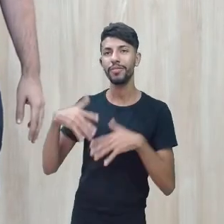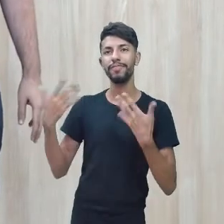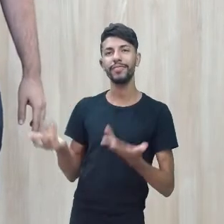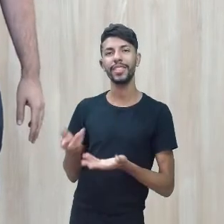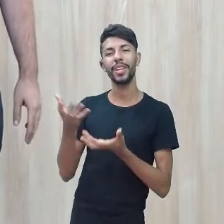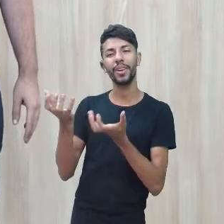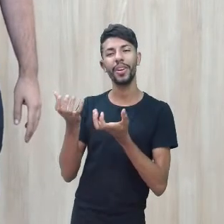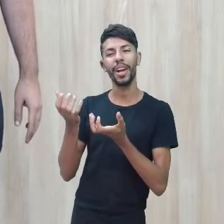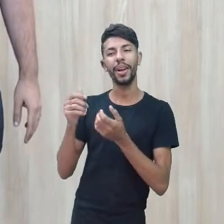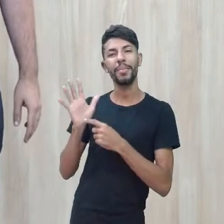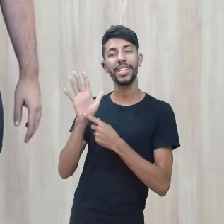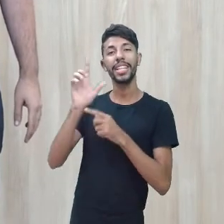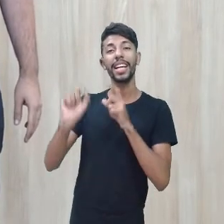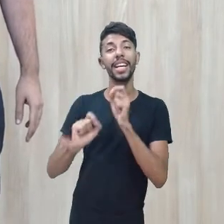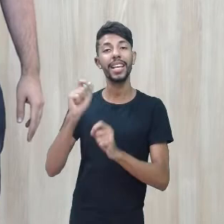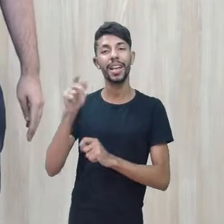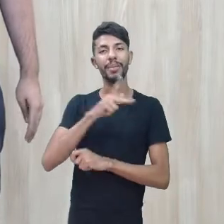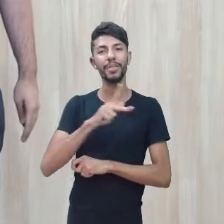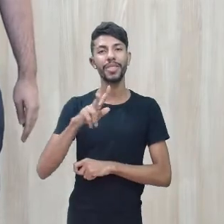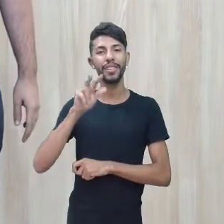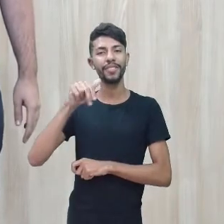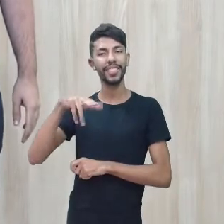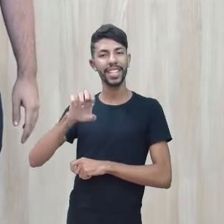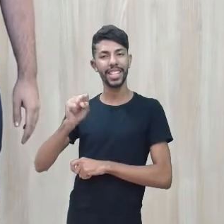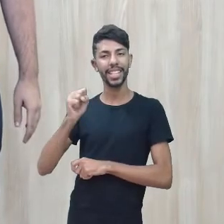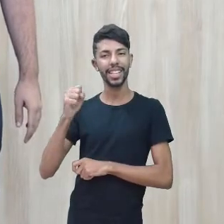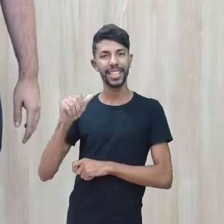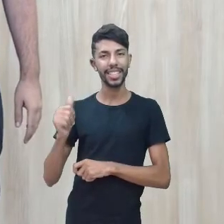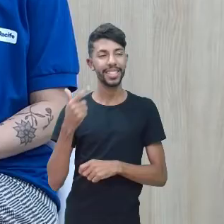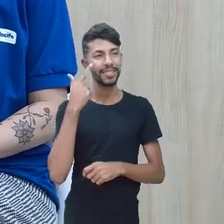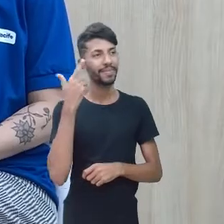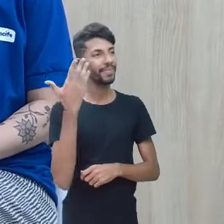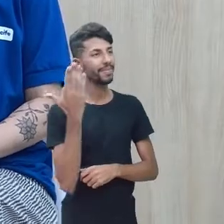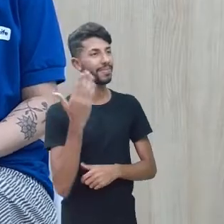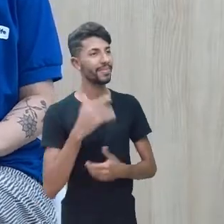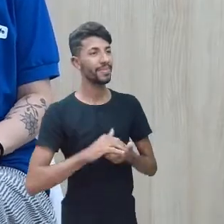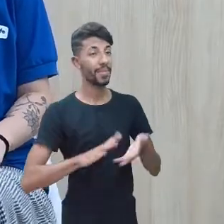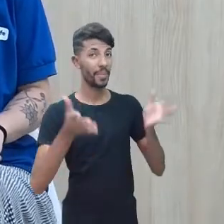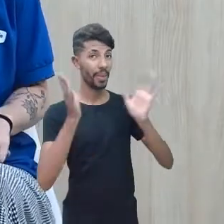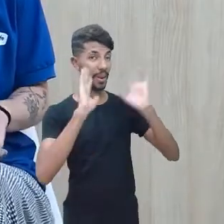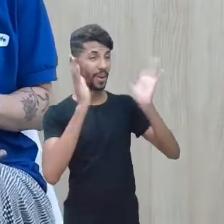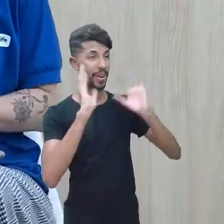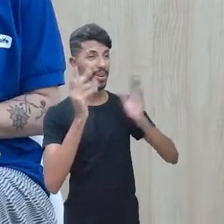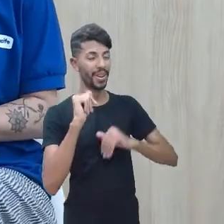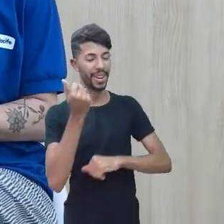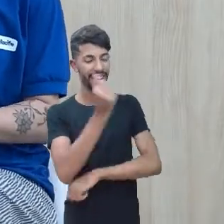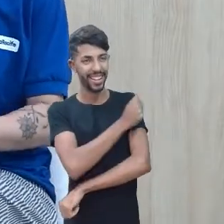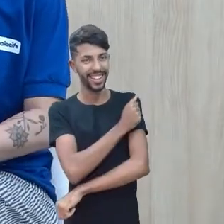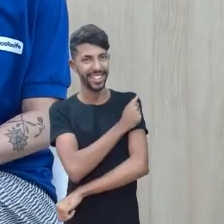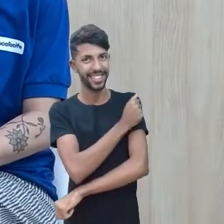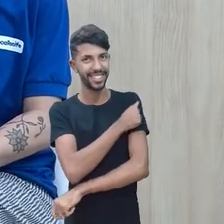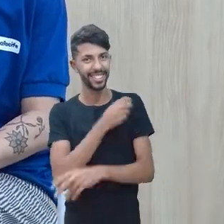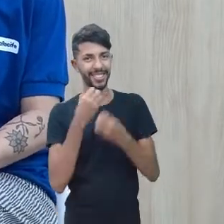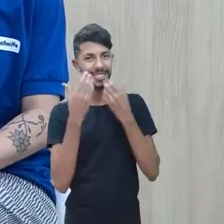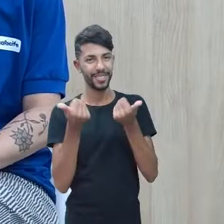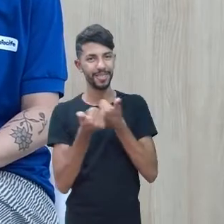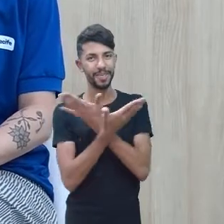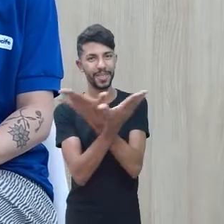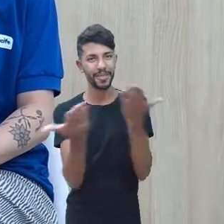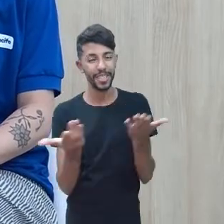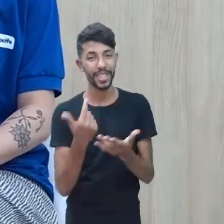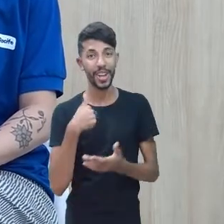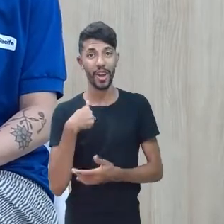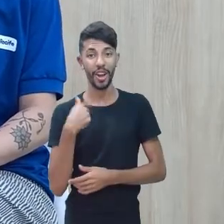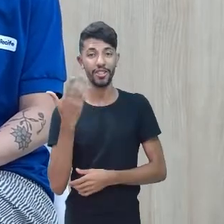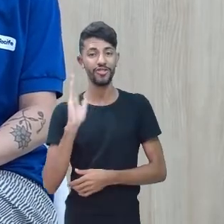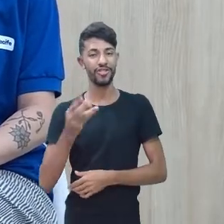professora Vanessa. Olá, professora Vanessa. Dê um alô para os nossos alunos. Olá, queridos alunos, tudo bem com vocês? Já estou aqui